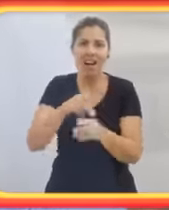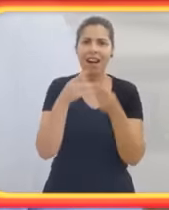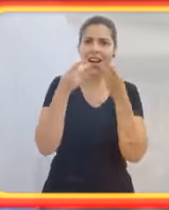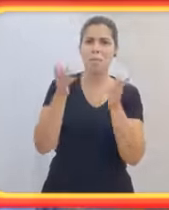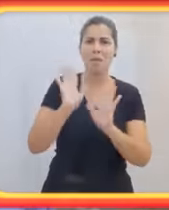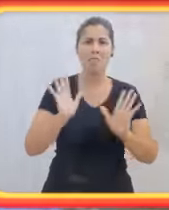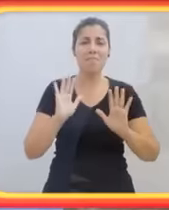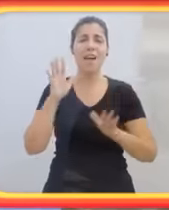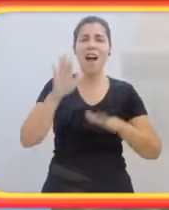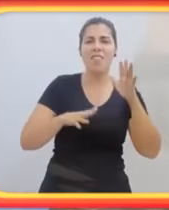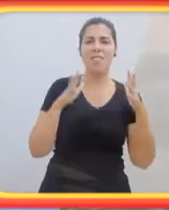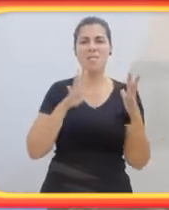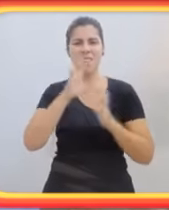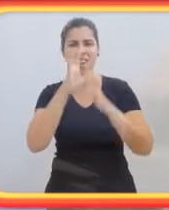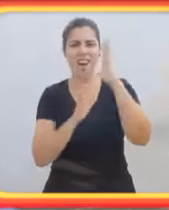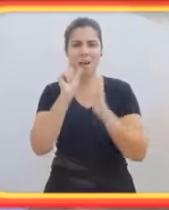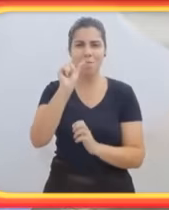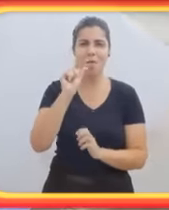onde a gente, né,